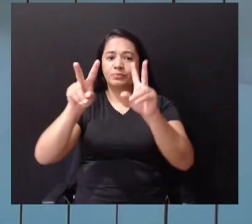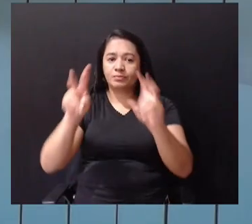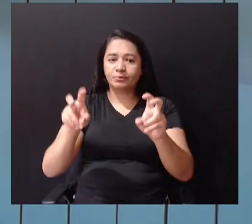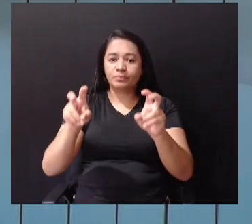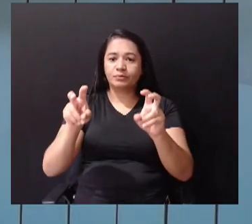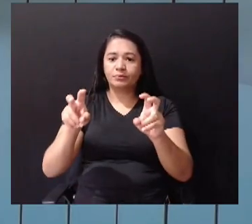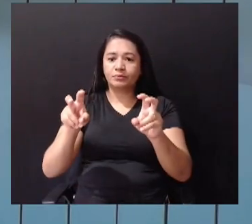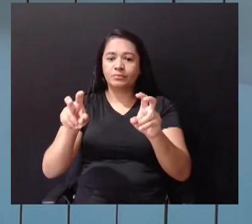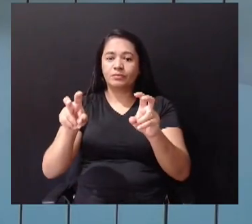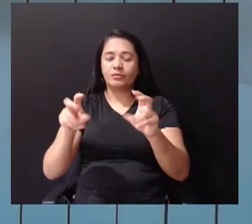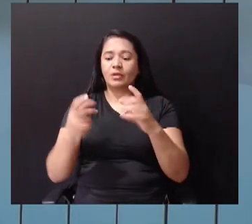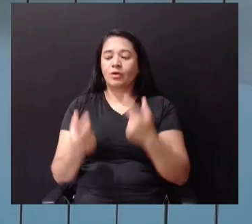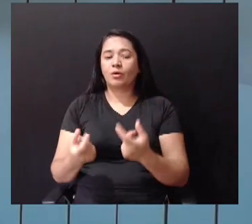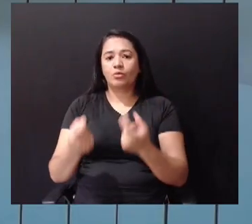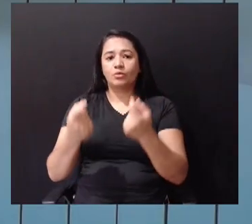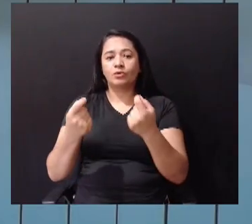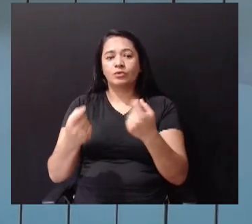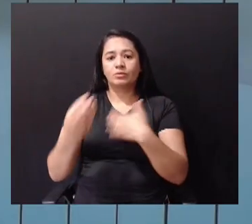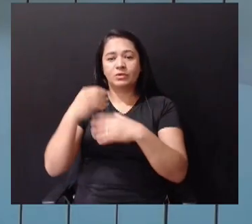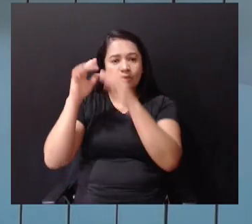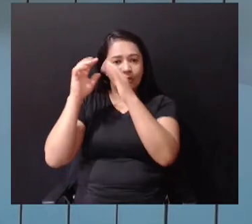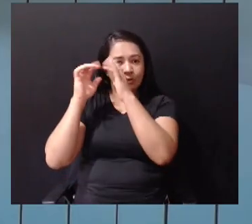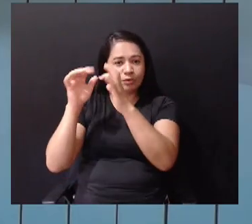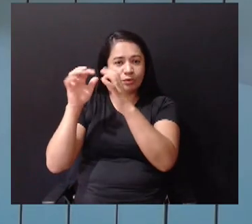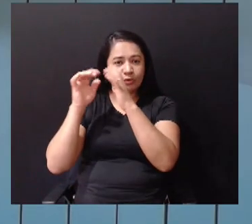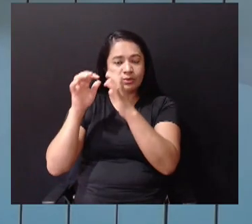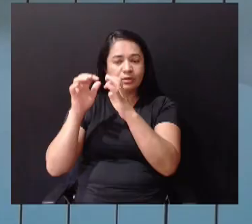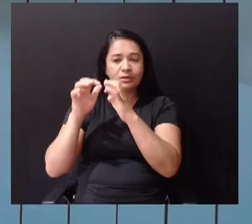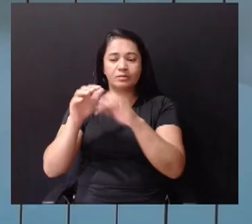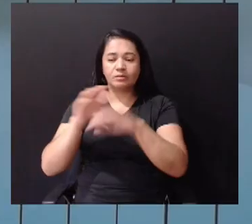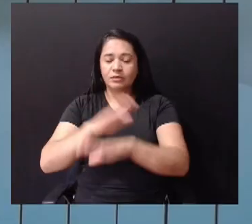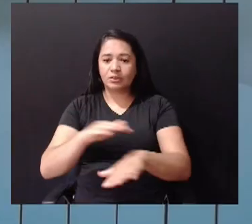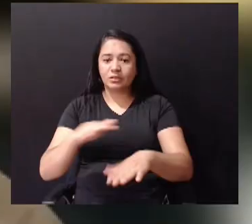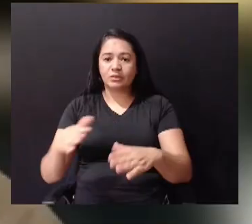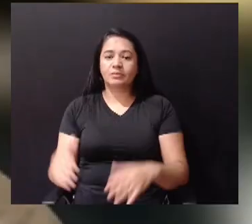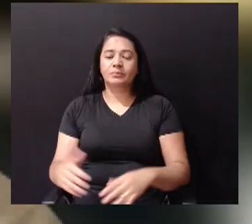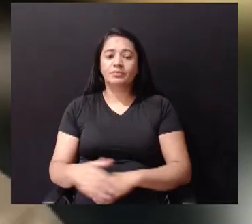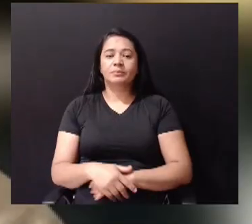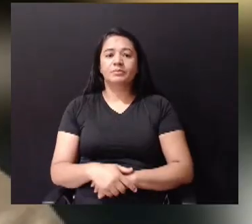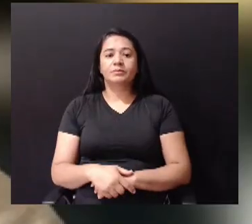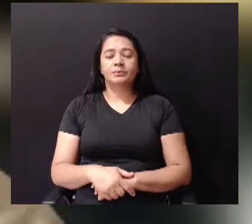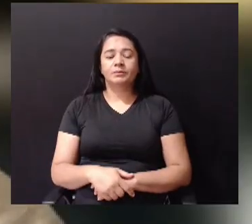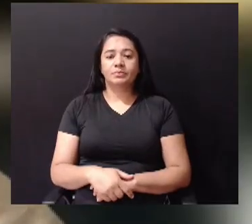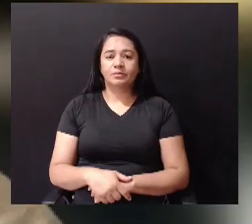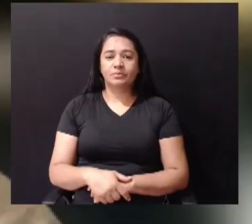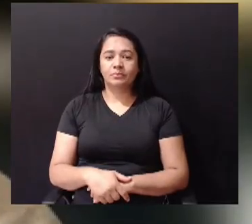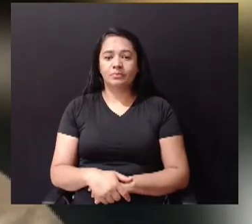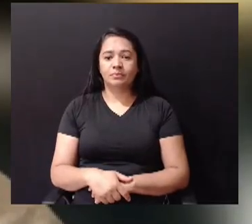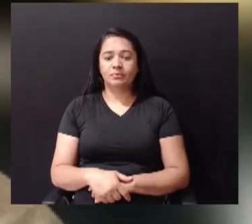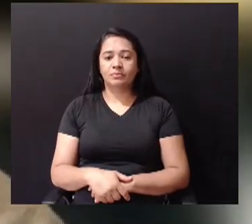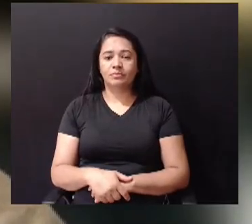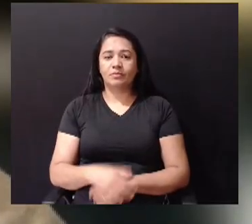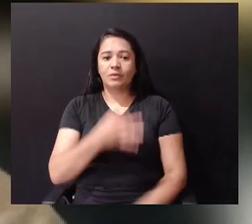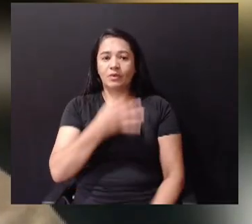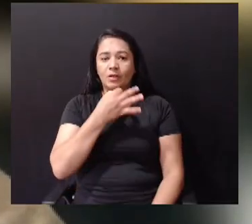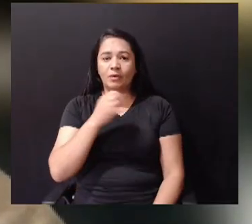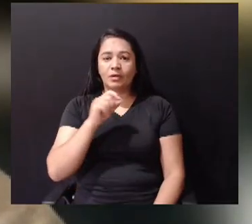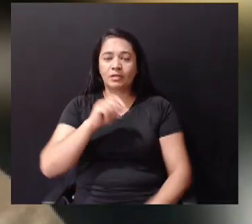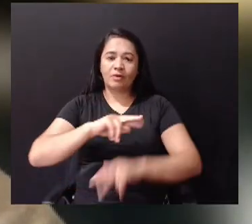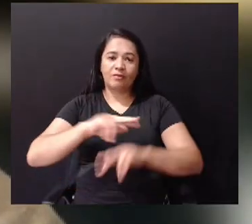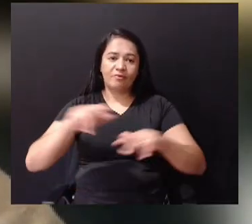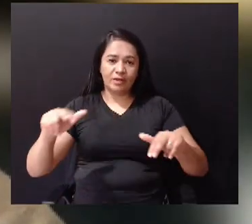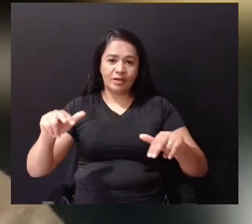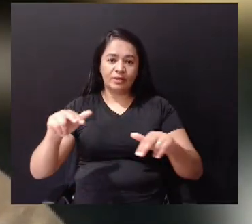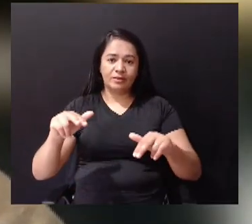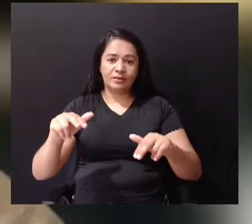aí o cérebro de crianças e adolescentes? Eu acho que são várias situações. Essas que nós já estamos colocando